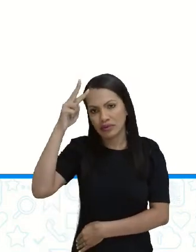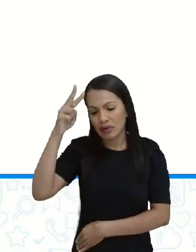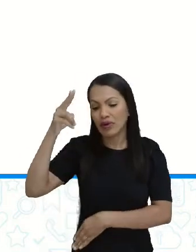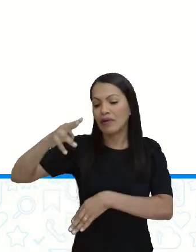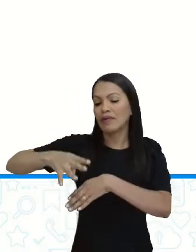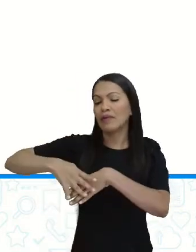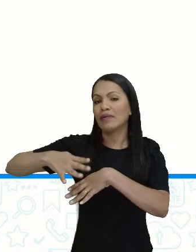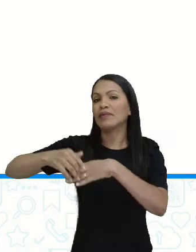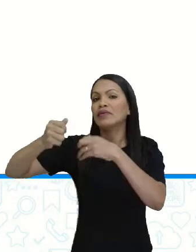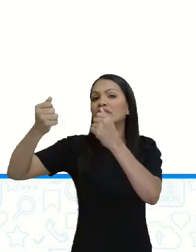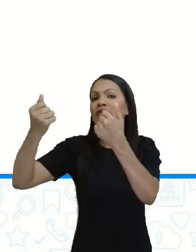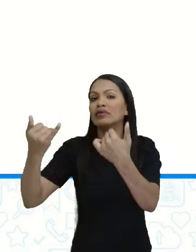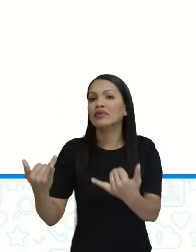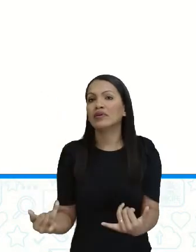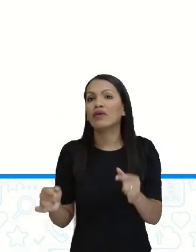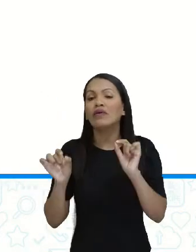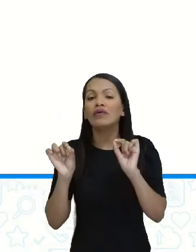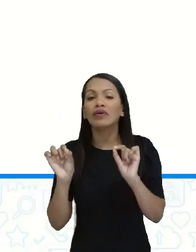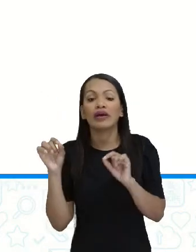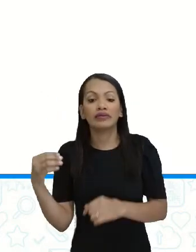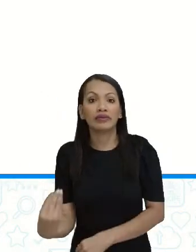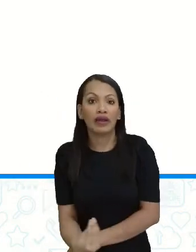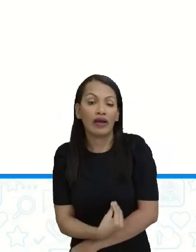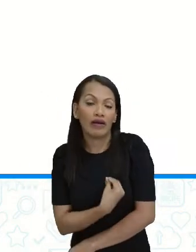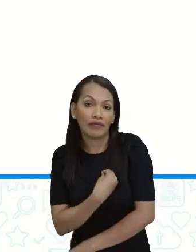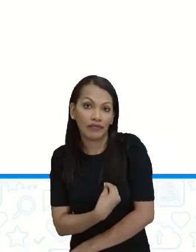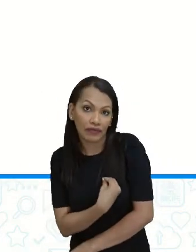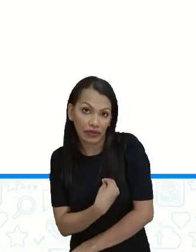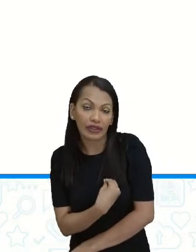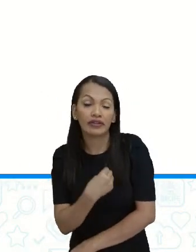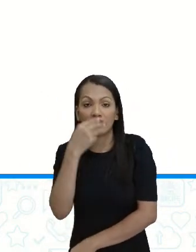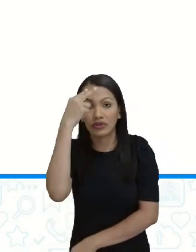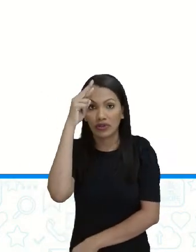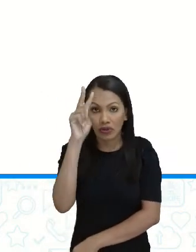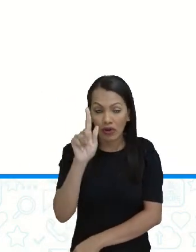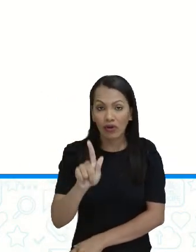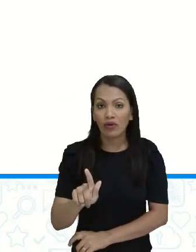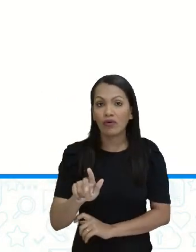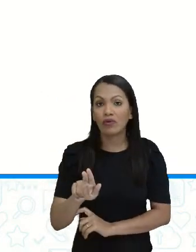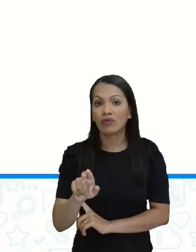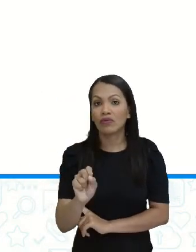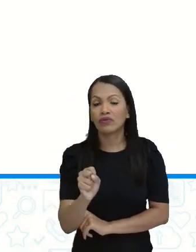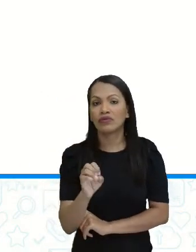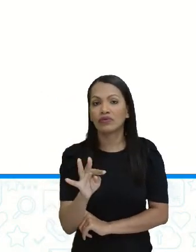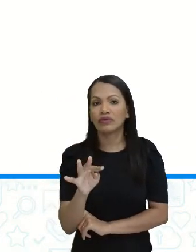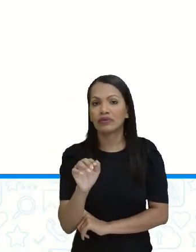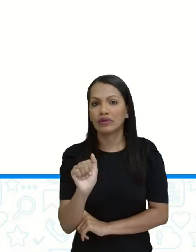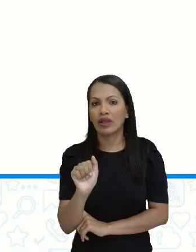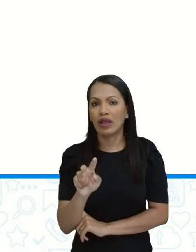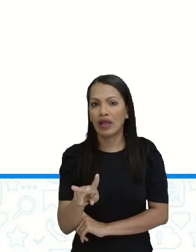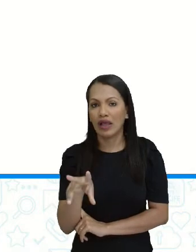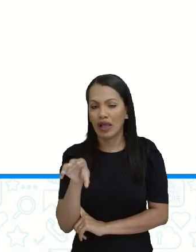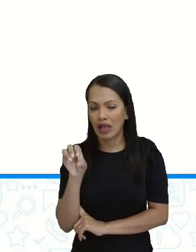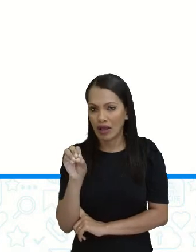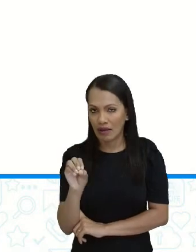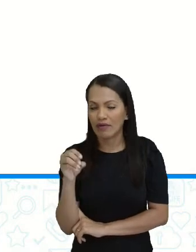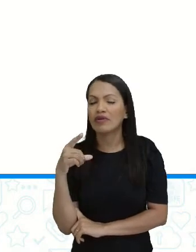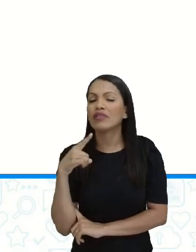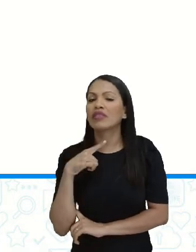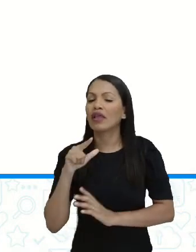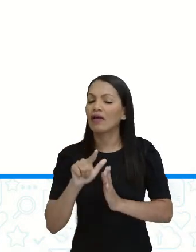fala da vida, da história do Gustavo, que tem um álbum em que cabem 5 figurinhas